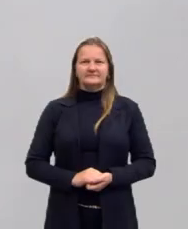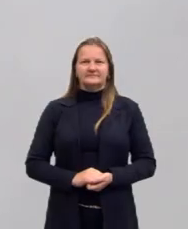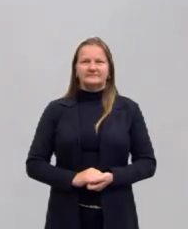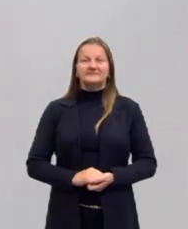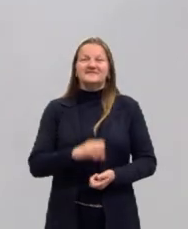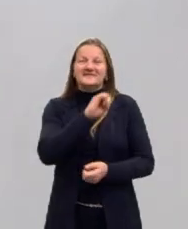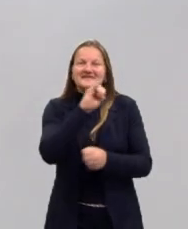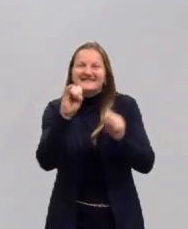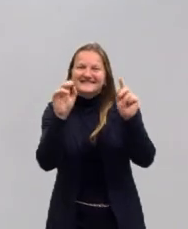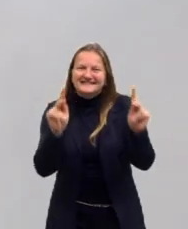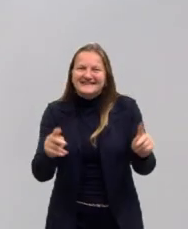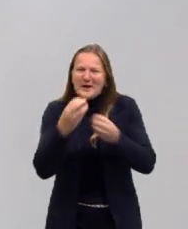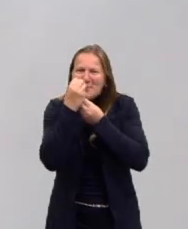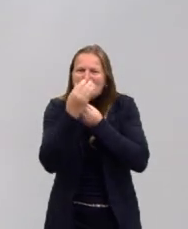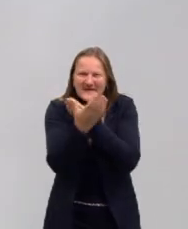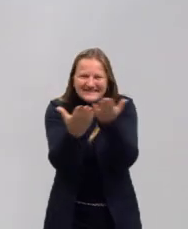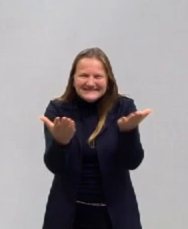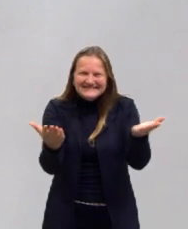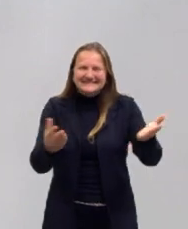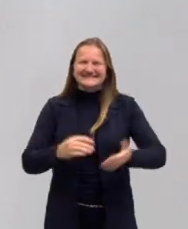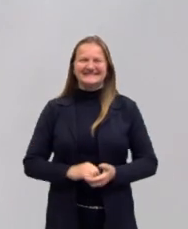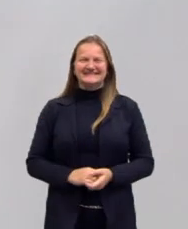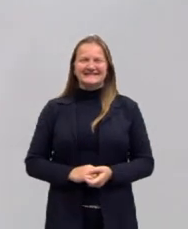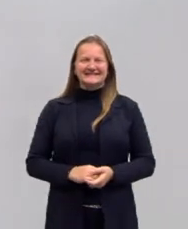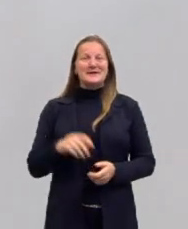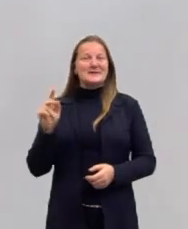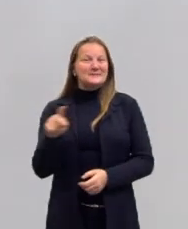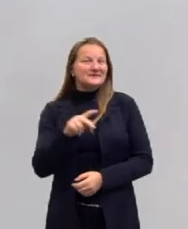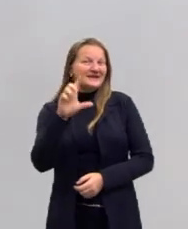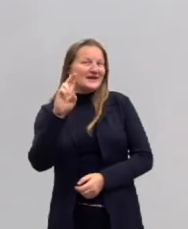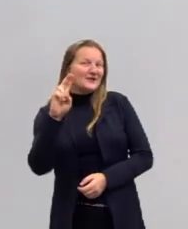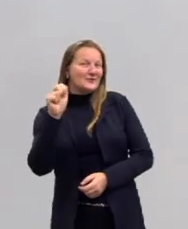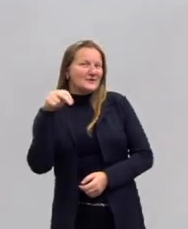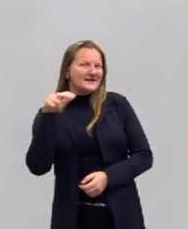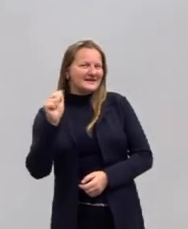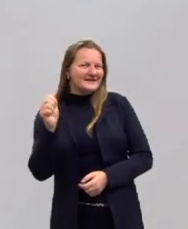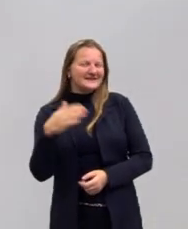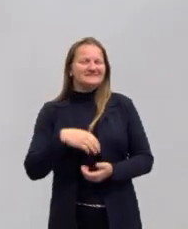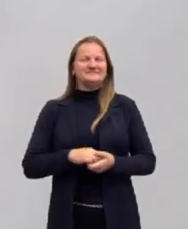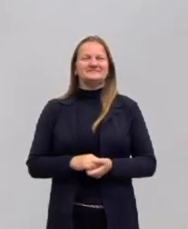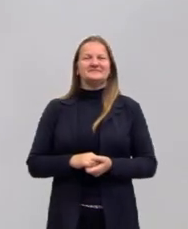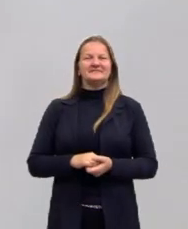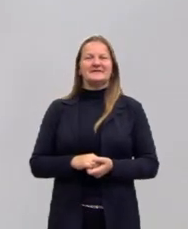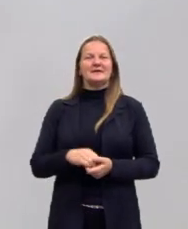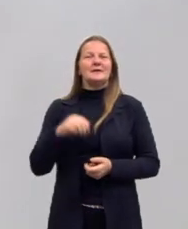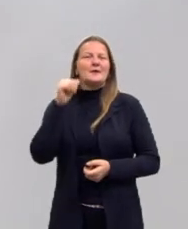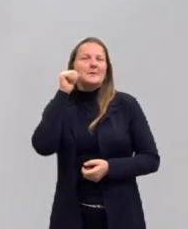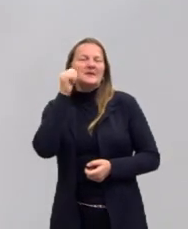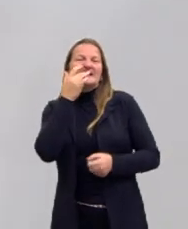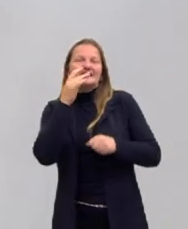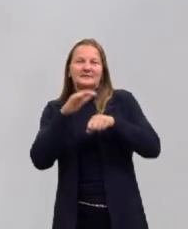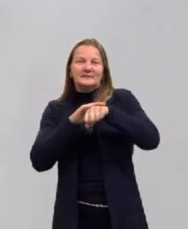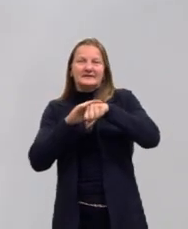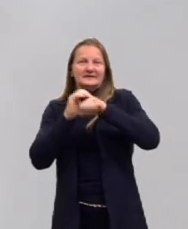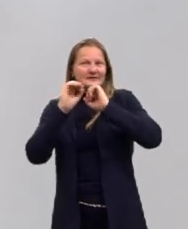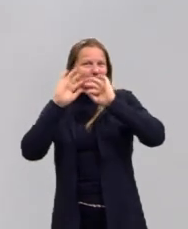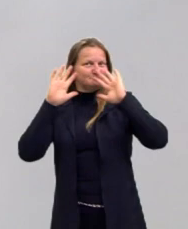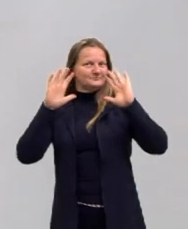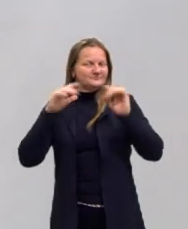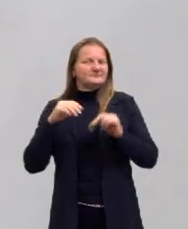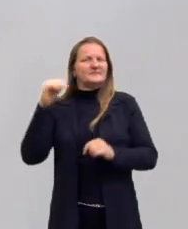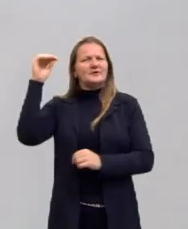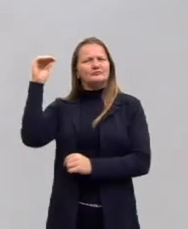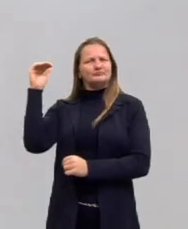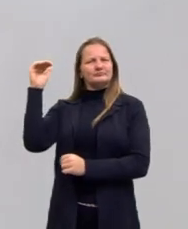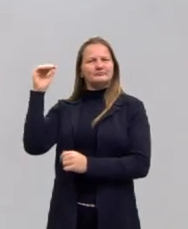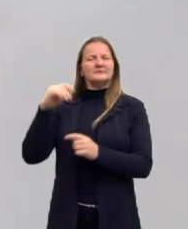E aí pessoal tudo bem com vocês eu sou a professora Luna Miller sou uma mulher branca de estatura média